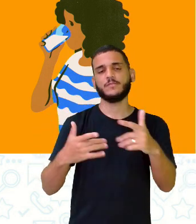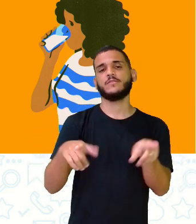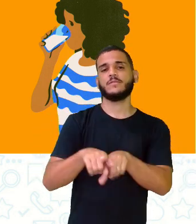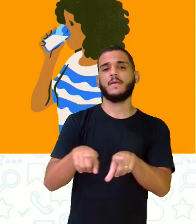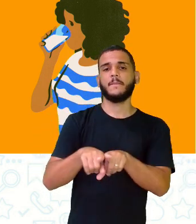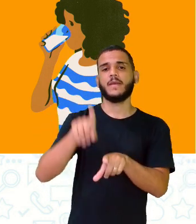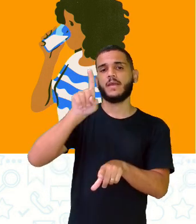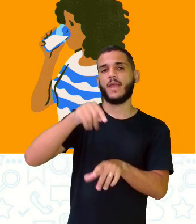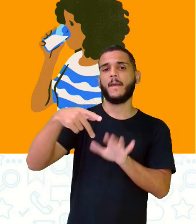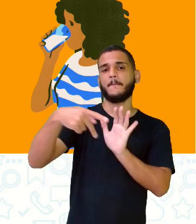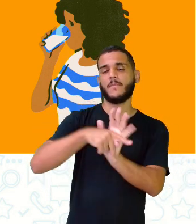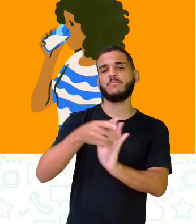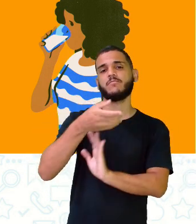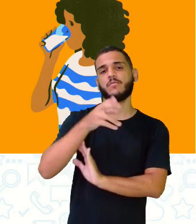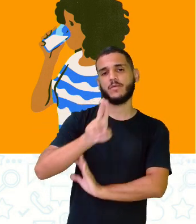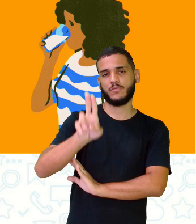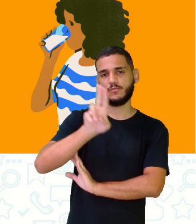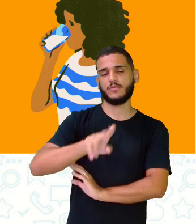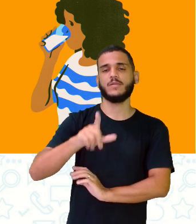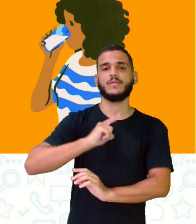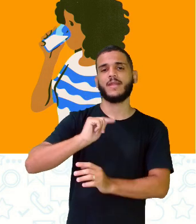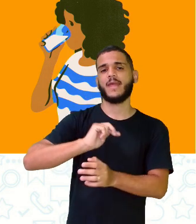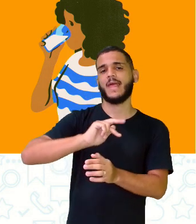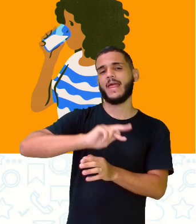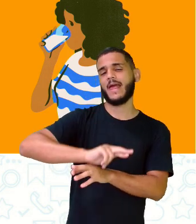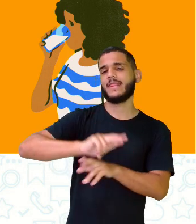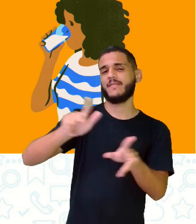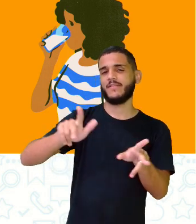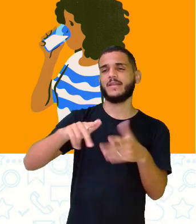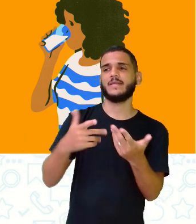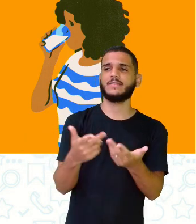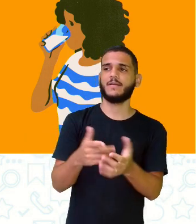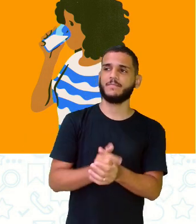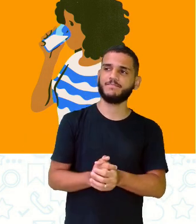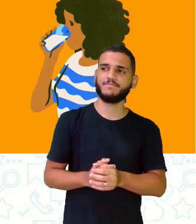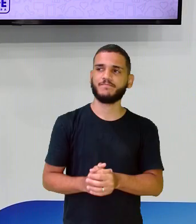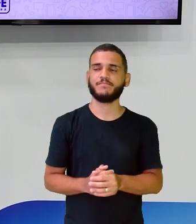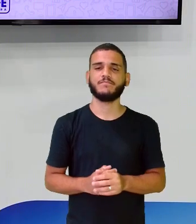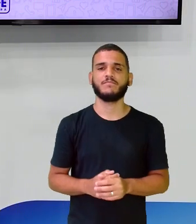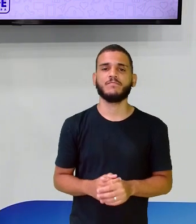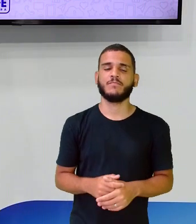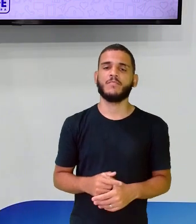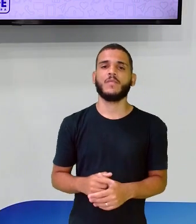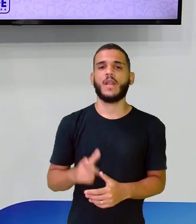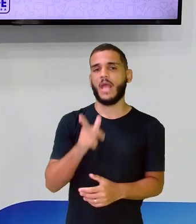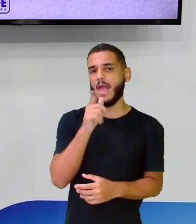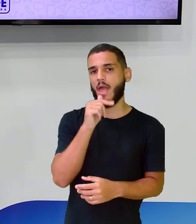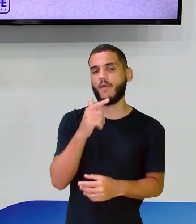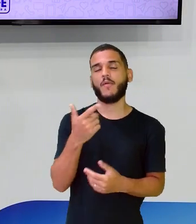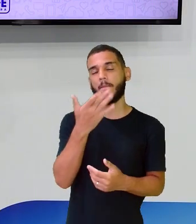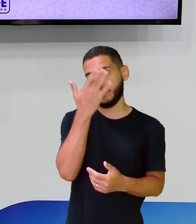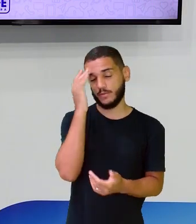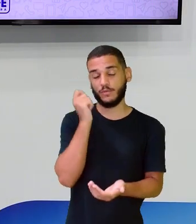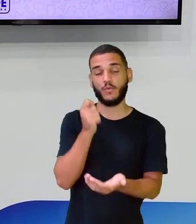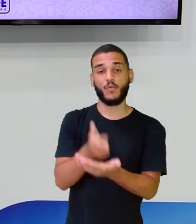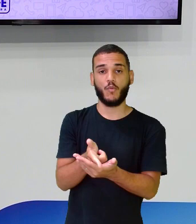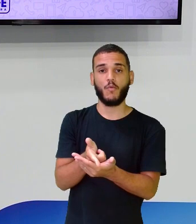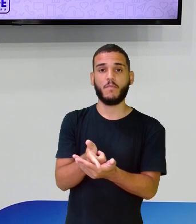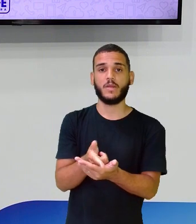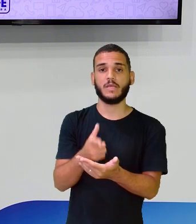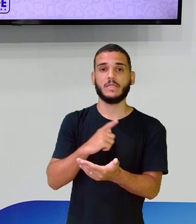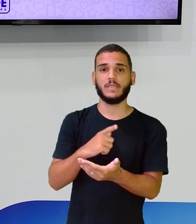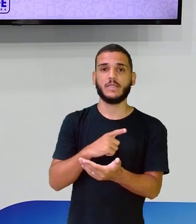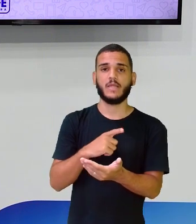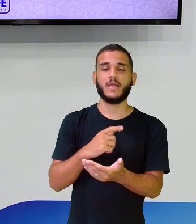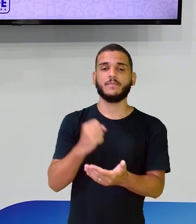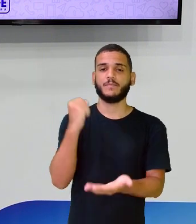consumo. Tem essa pequena variação, né, gente? Essa água mineral que geralmente as pessoas compram em garrafões e também tem aquela água